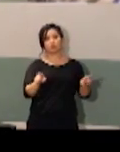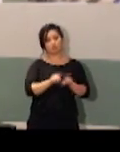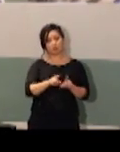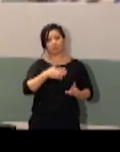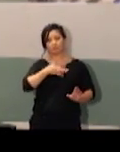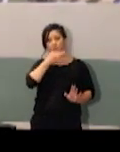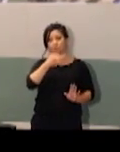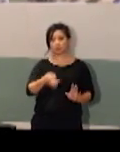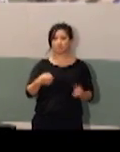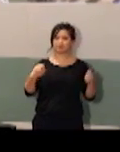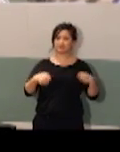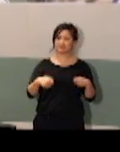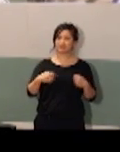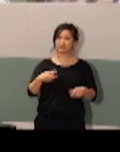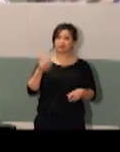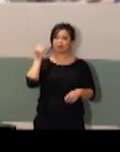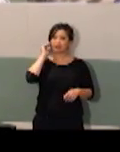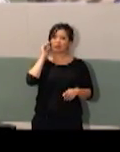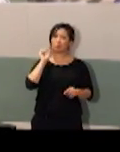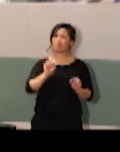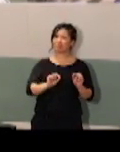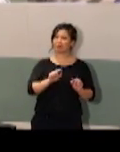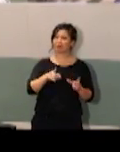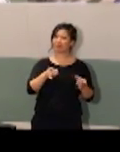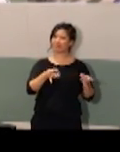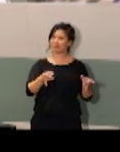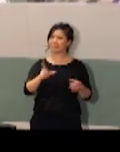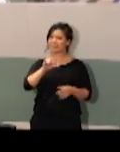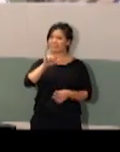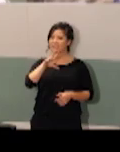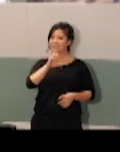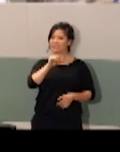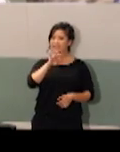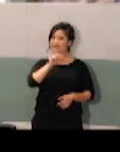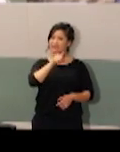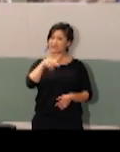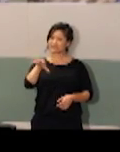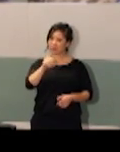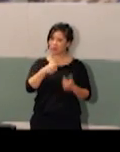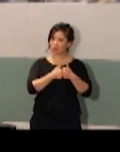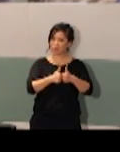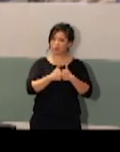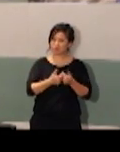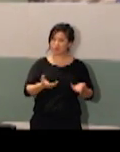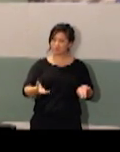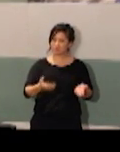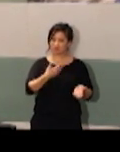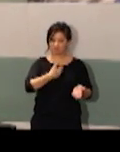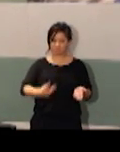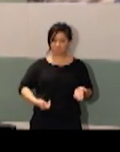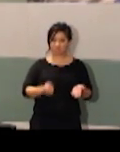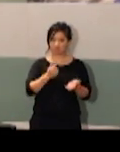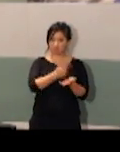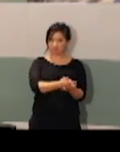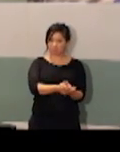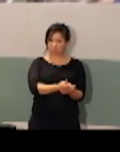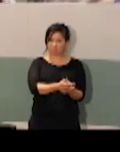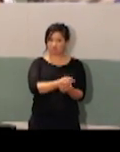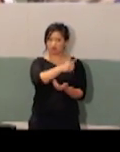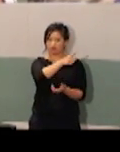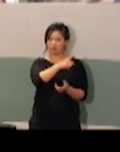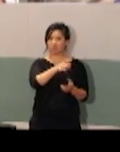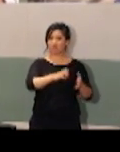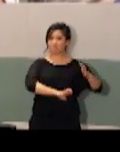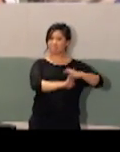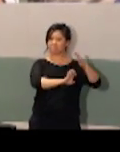essa estranha licitação de ônibus, onde o governo entrou com subsídios e os empresários diminuíram de 3.500